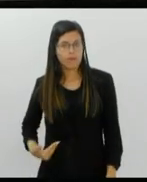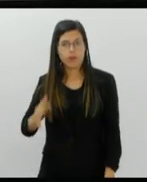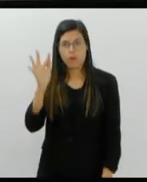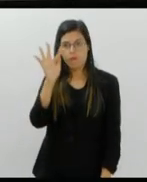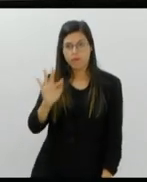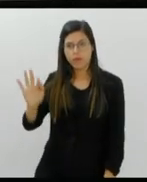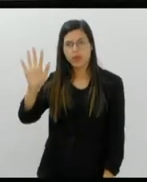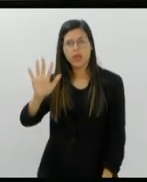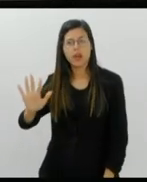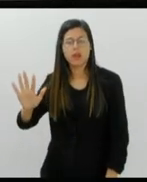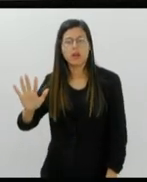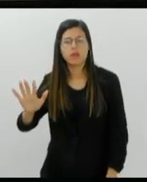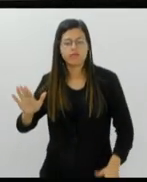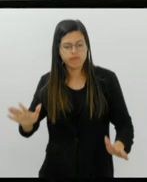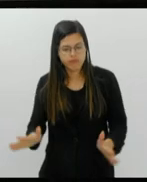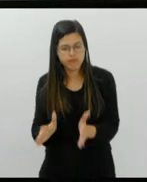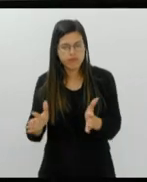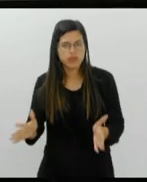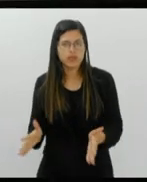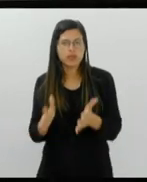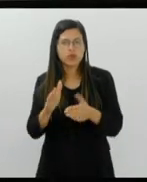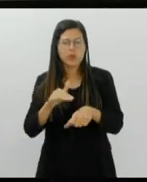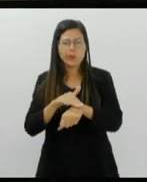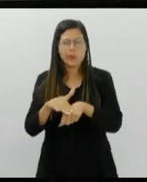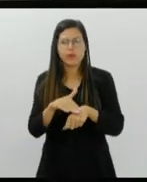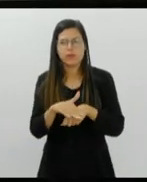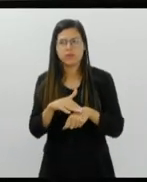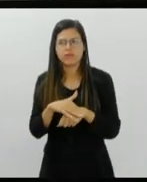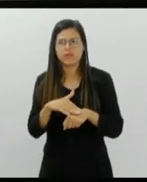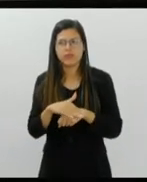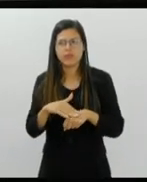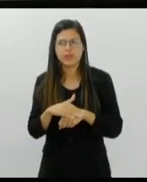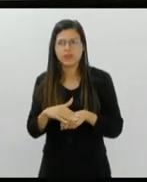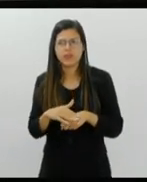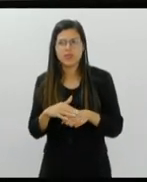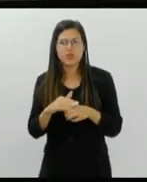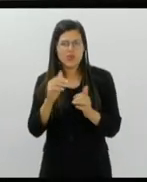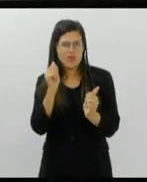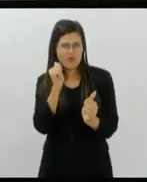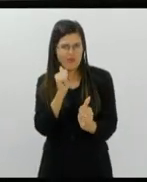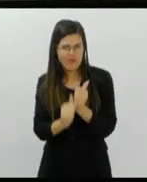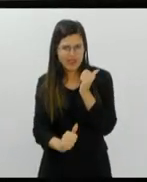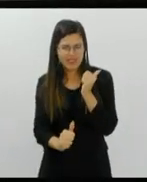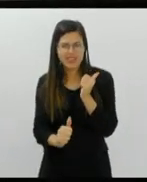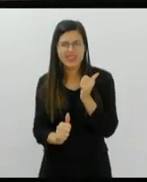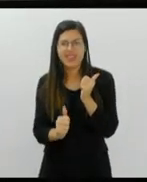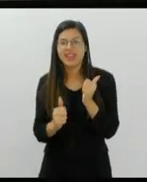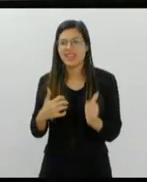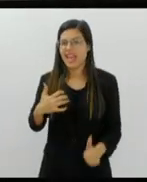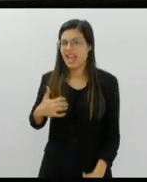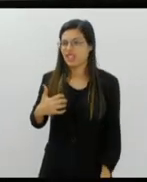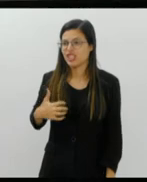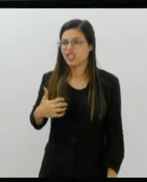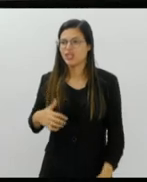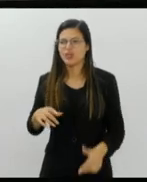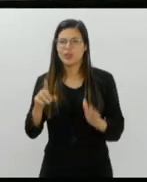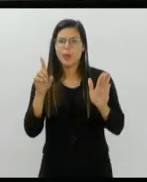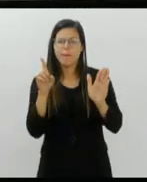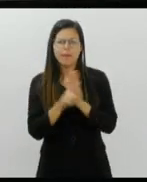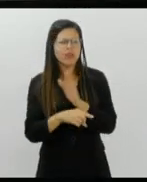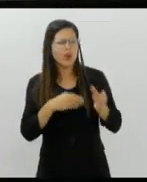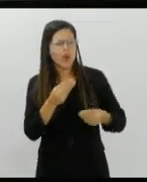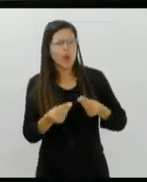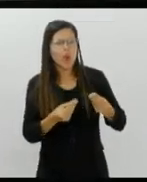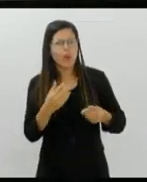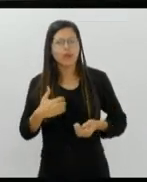incentive um pouco mais e tive conversando ali com um dos atletas e ele Argentina eu perguntei como é que é na Argentina ele